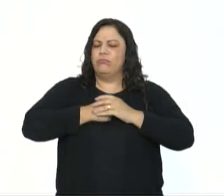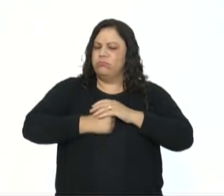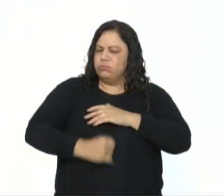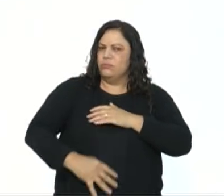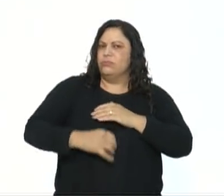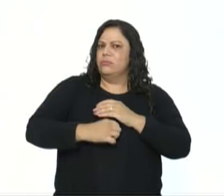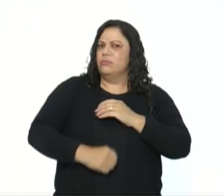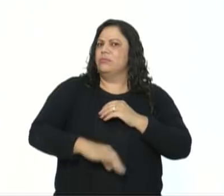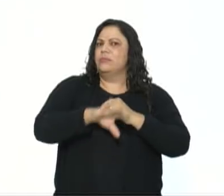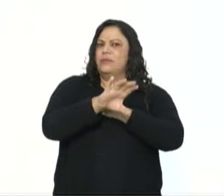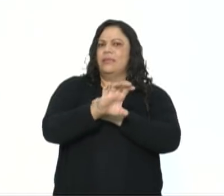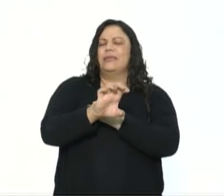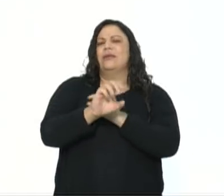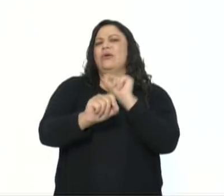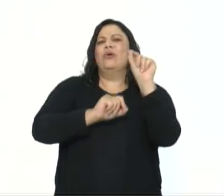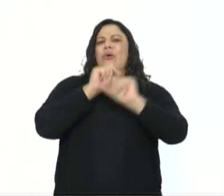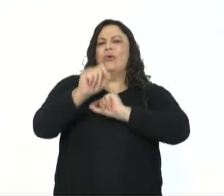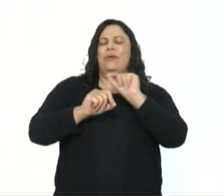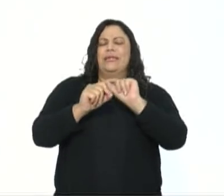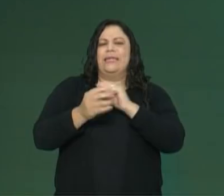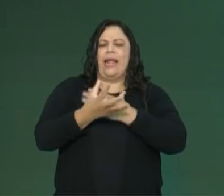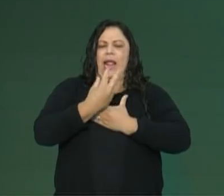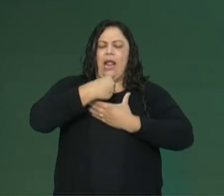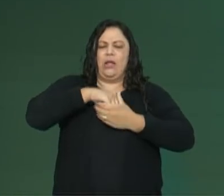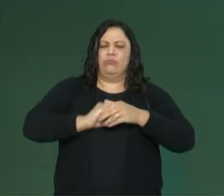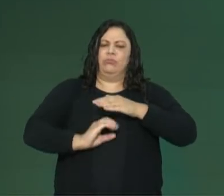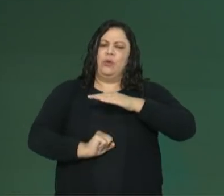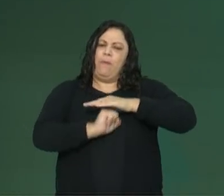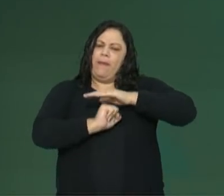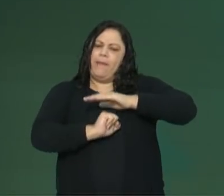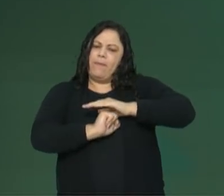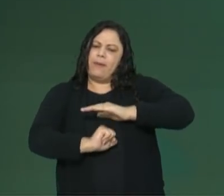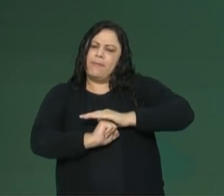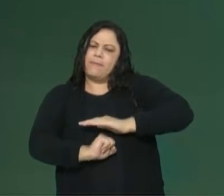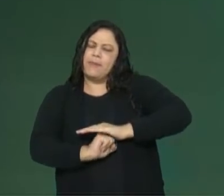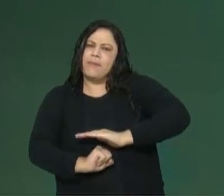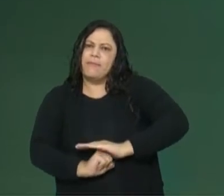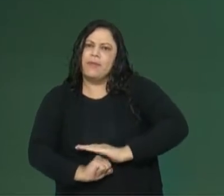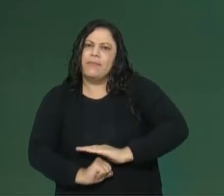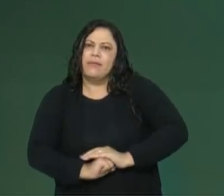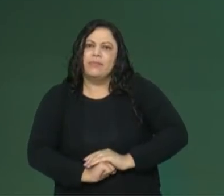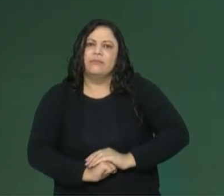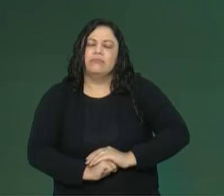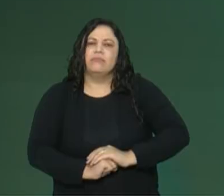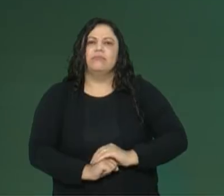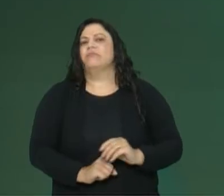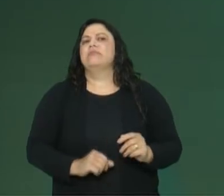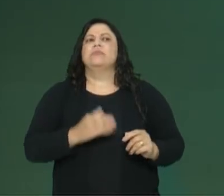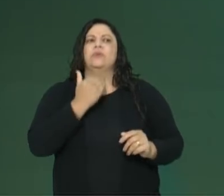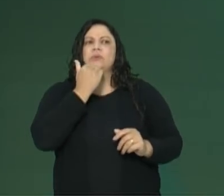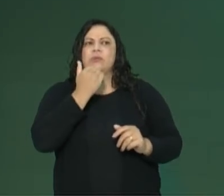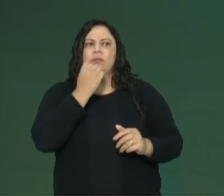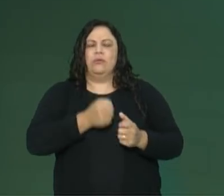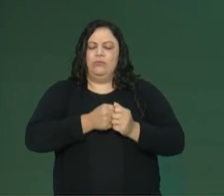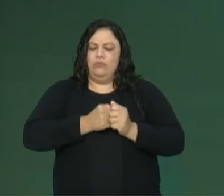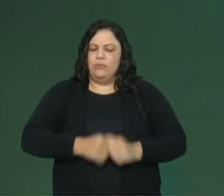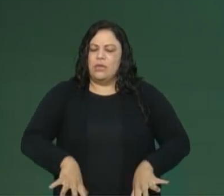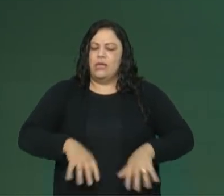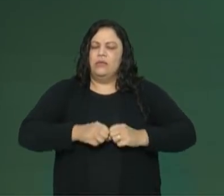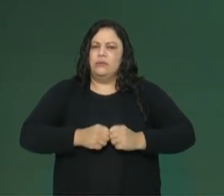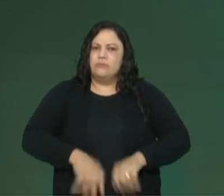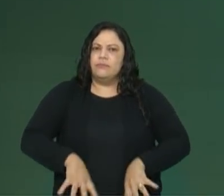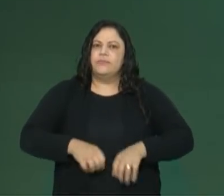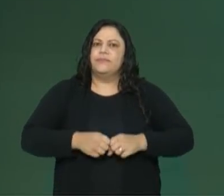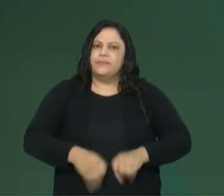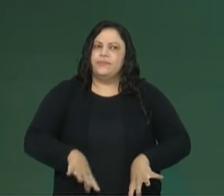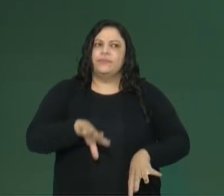o que sobrou do processamento de todos os nutrientes do corpo, ele não pode acumular porque ele vai ser tóxico. Ele tem que ser liberado. Quem faz